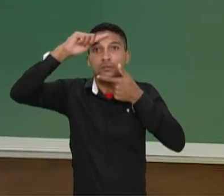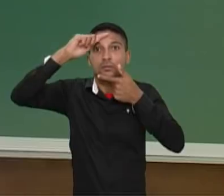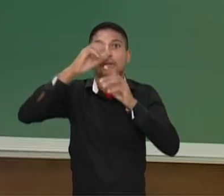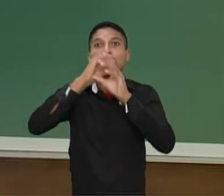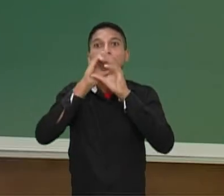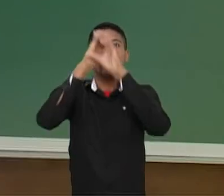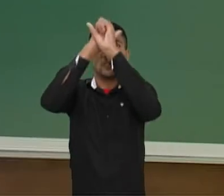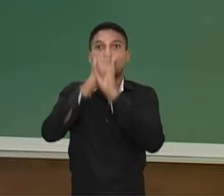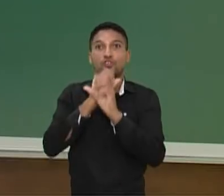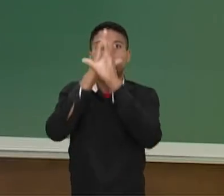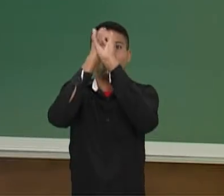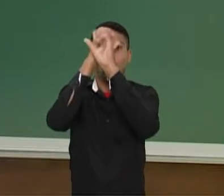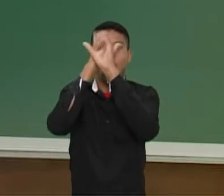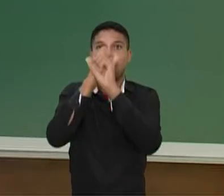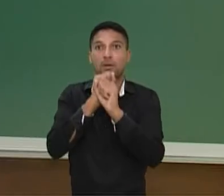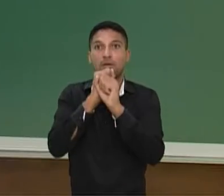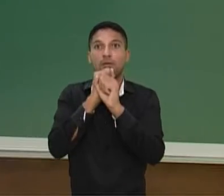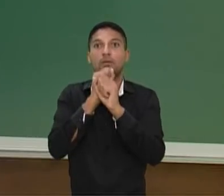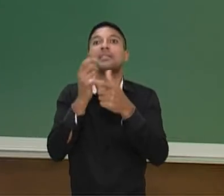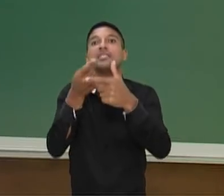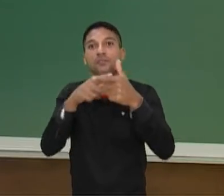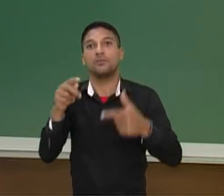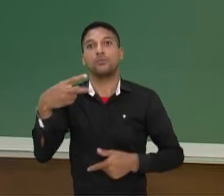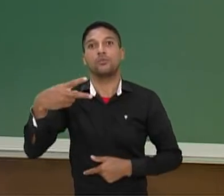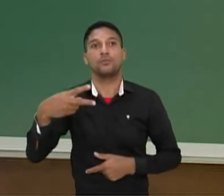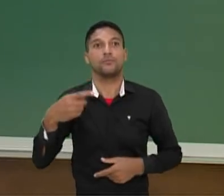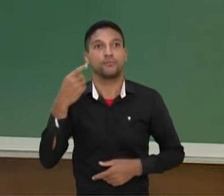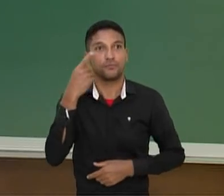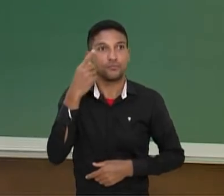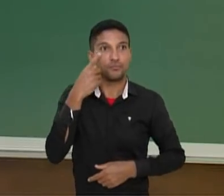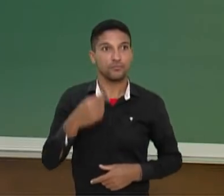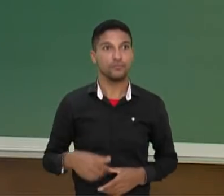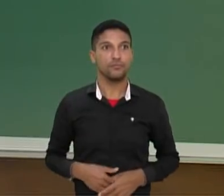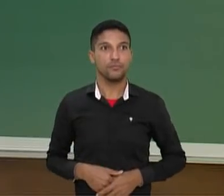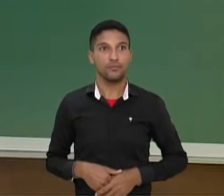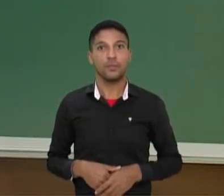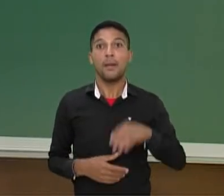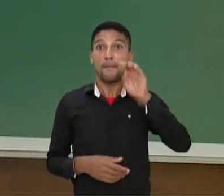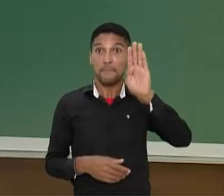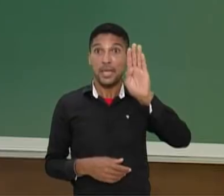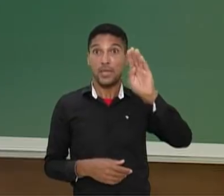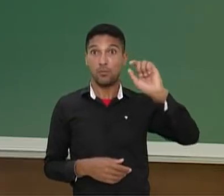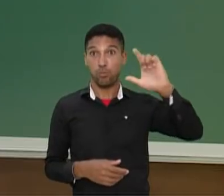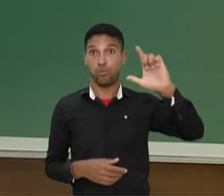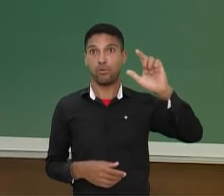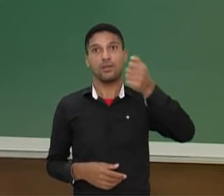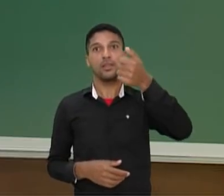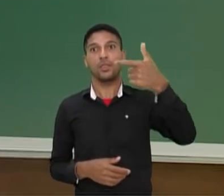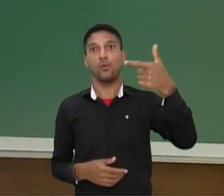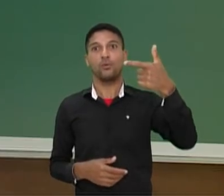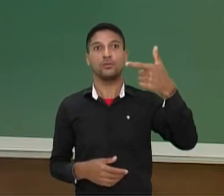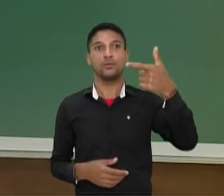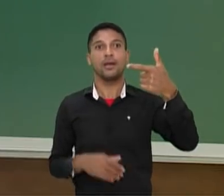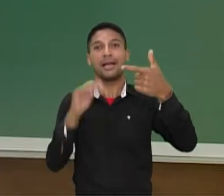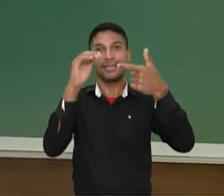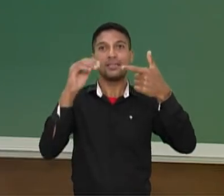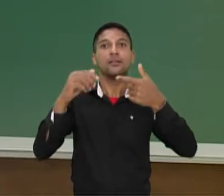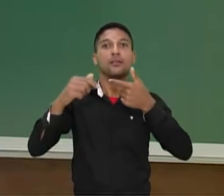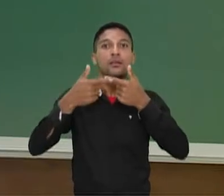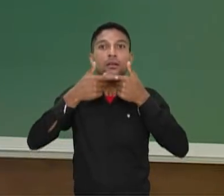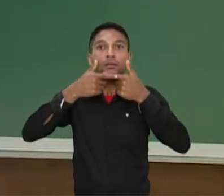1. Esquece o resto da figura. 12, ó. Bzão é 12. Bzinho é o pedaço de cima.